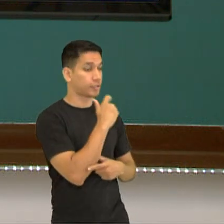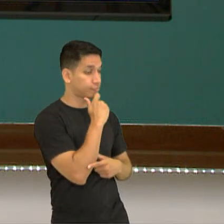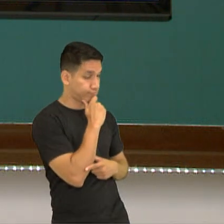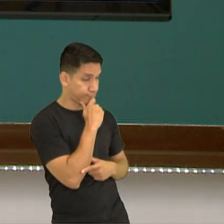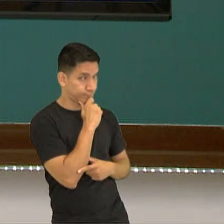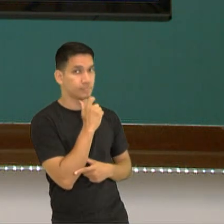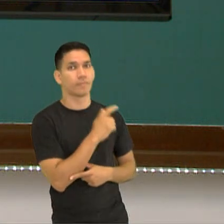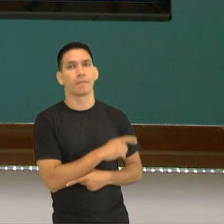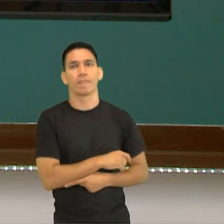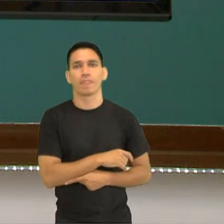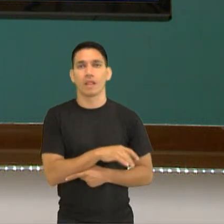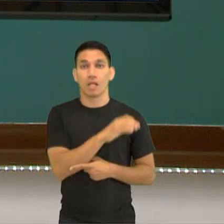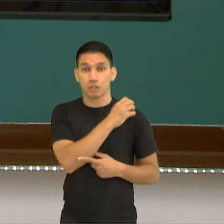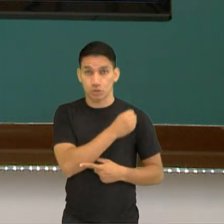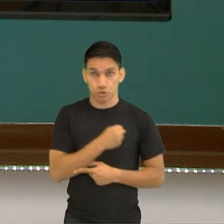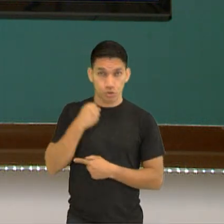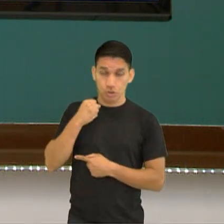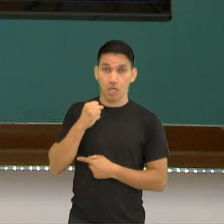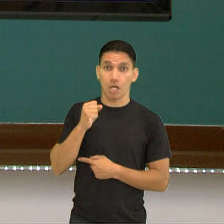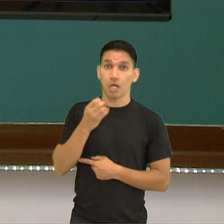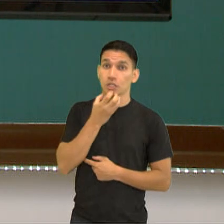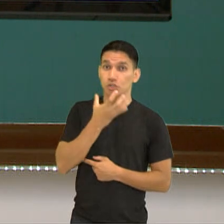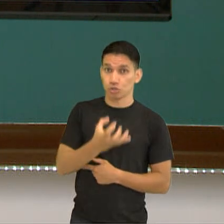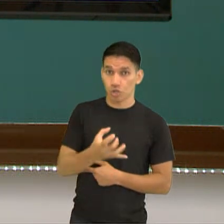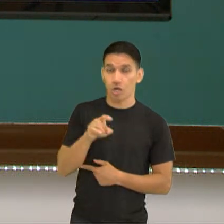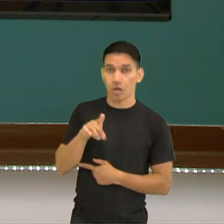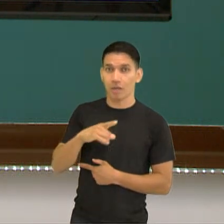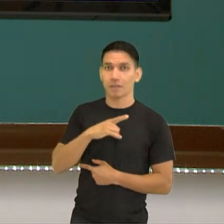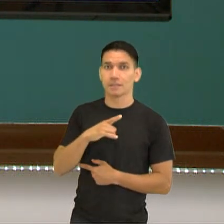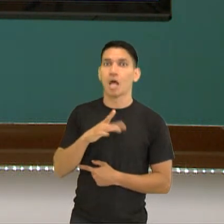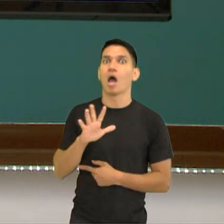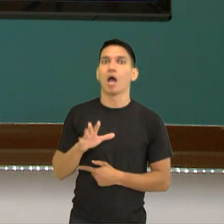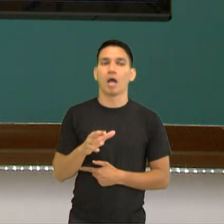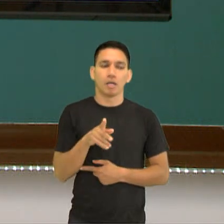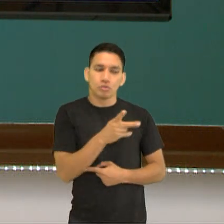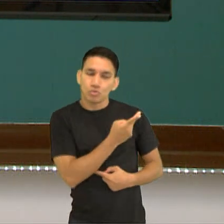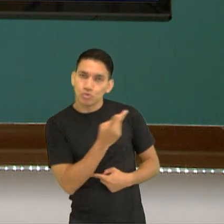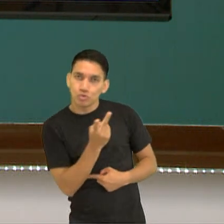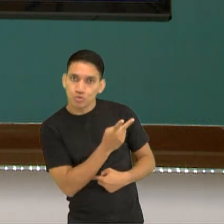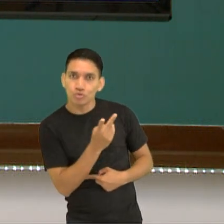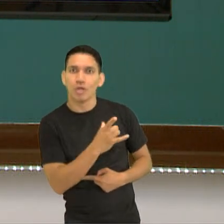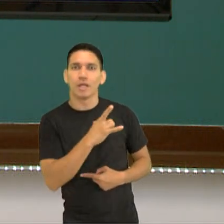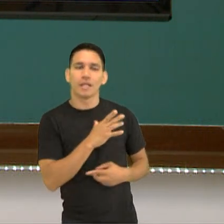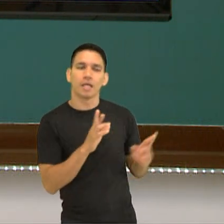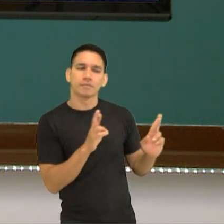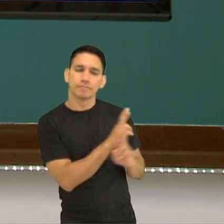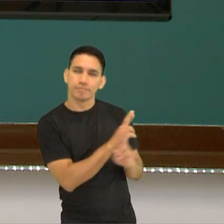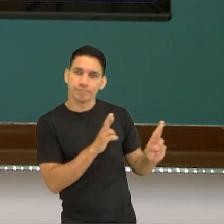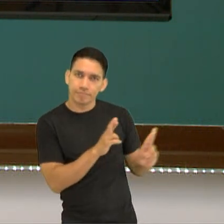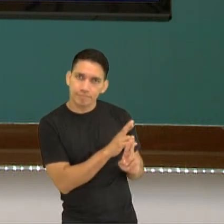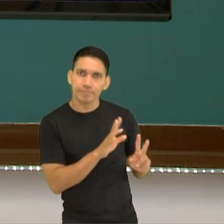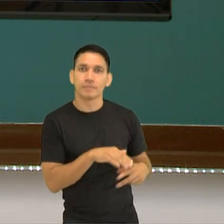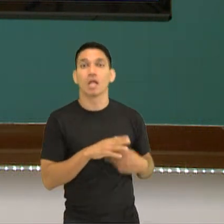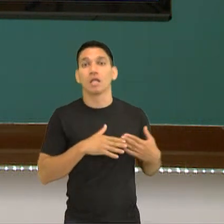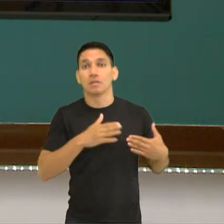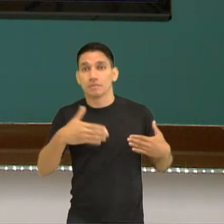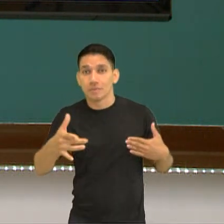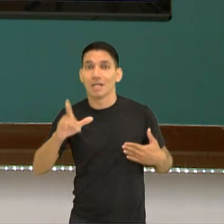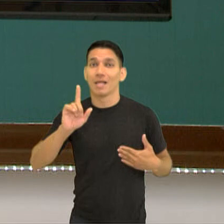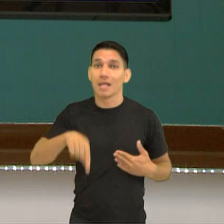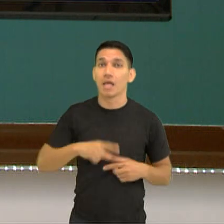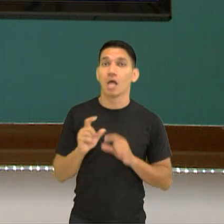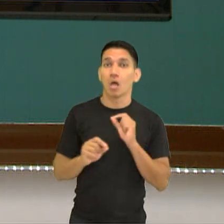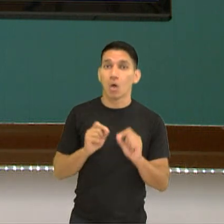inspirador, Sócrates. Lembrem que Sócrates tem uma relação com Platão, que era seu mestre. E todos eles, né, eram